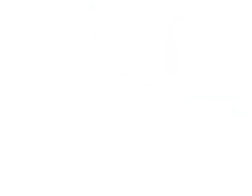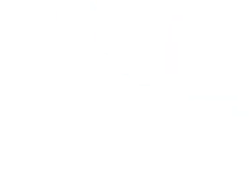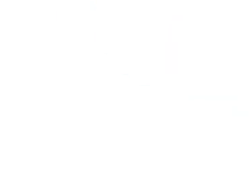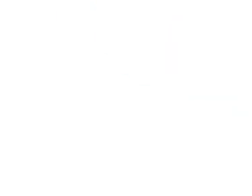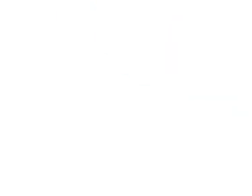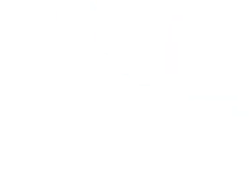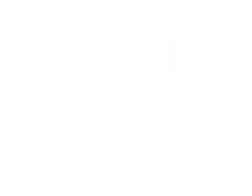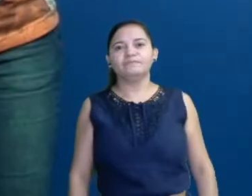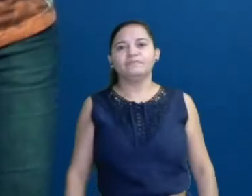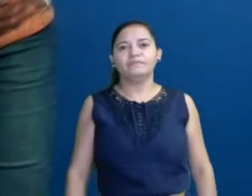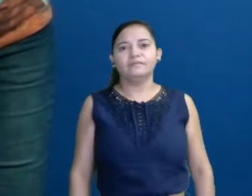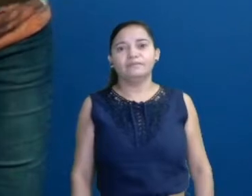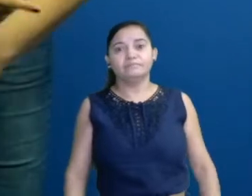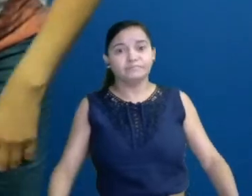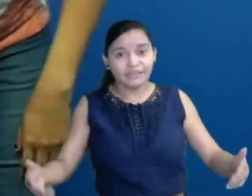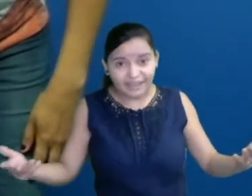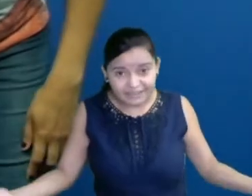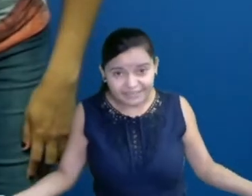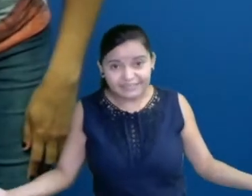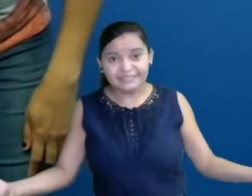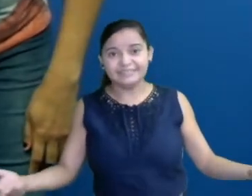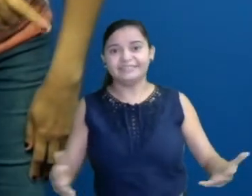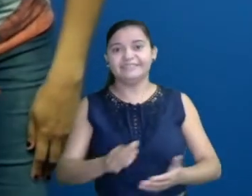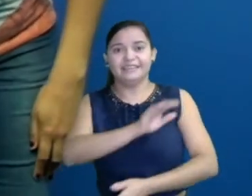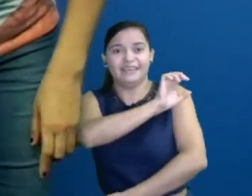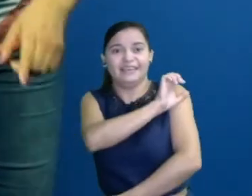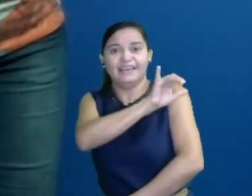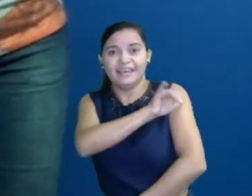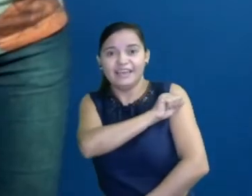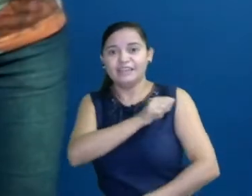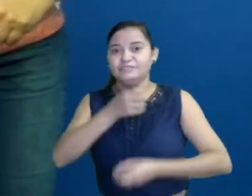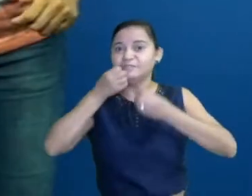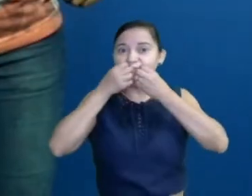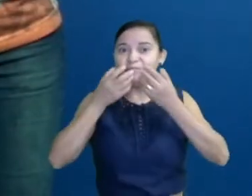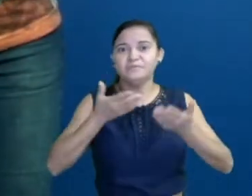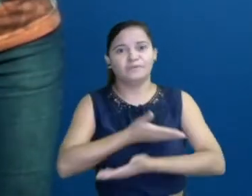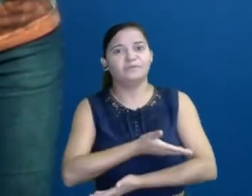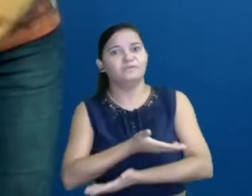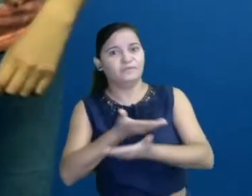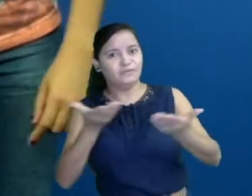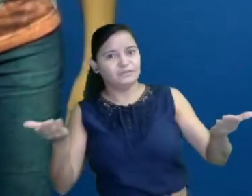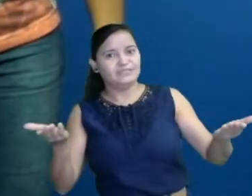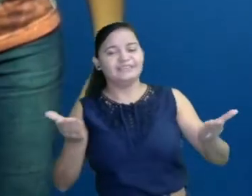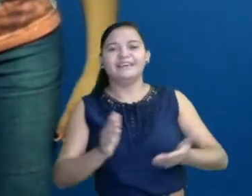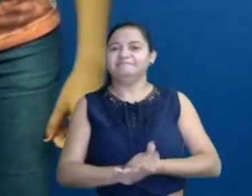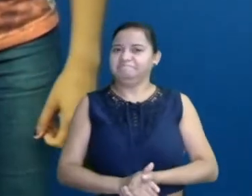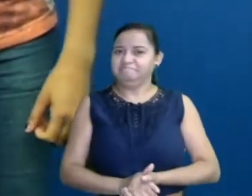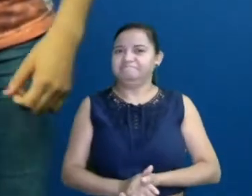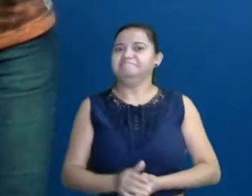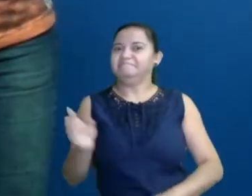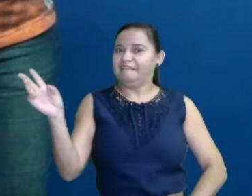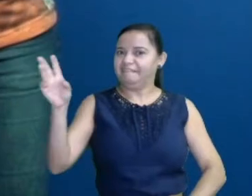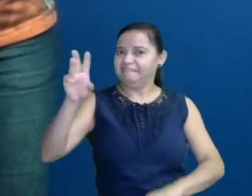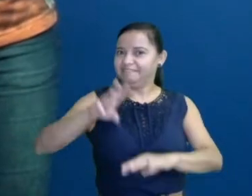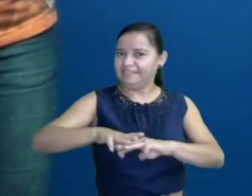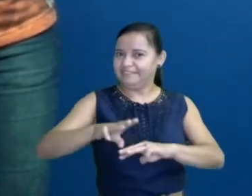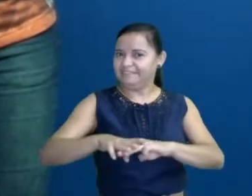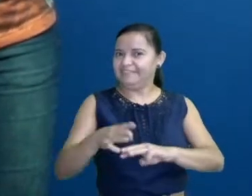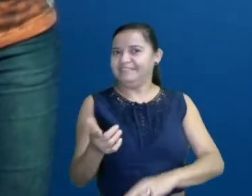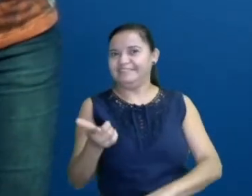Oi e aí tu mandar essa que bom tá aqui de novo com vocês vamos para mais uma aula de matemática